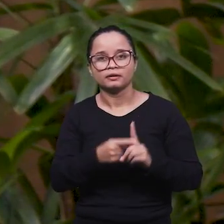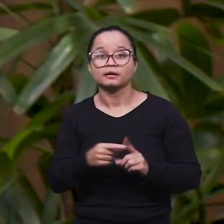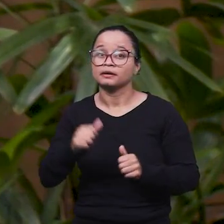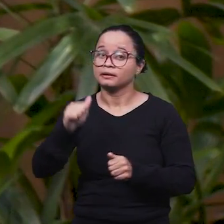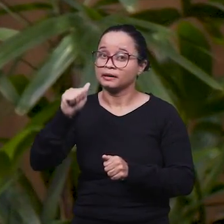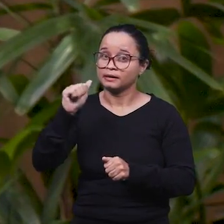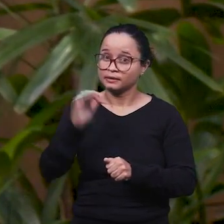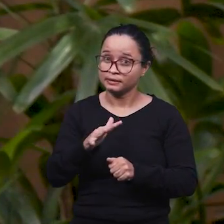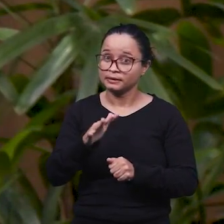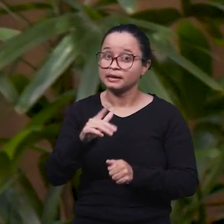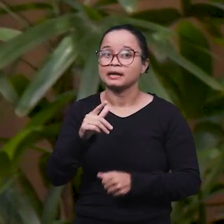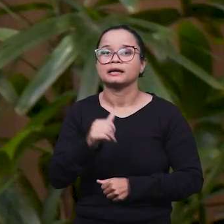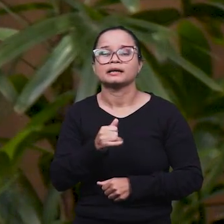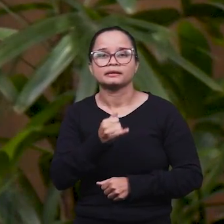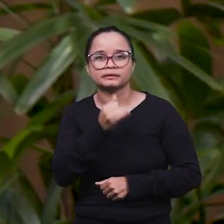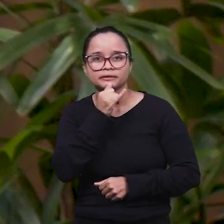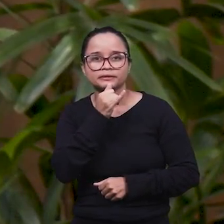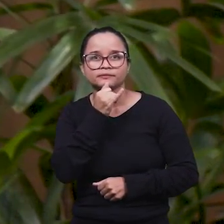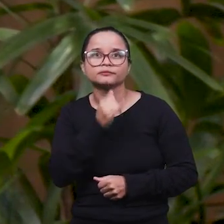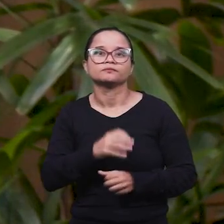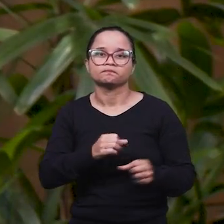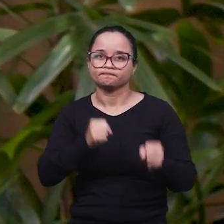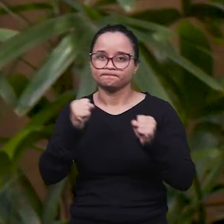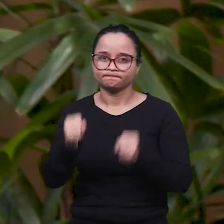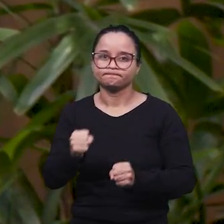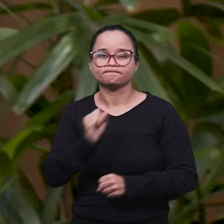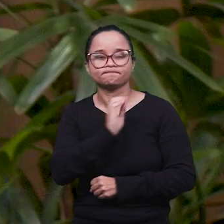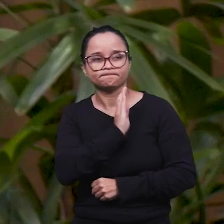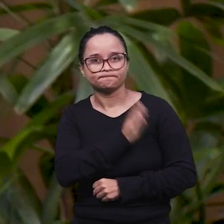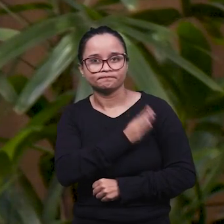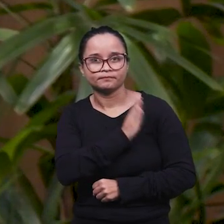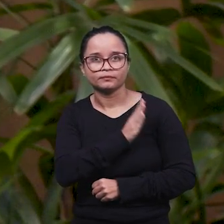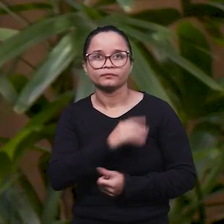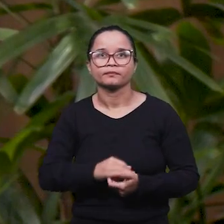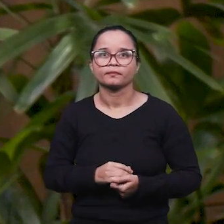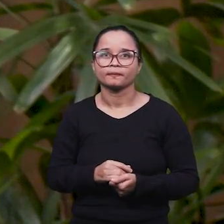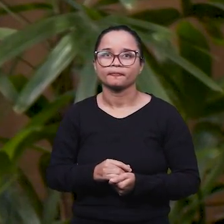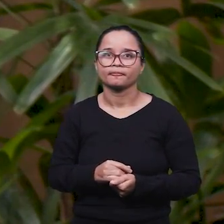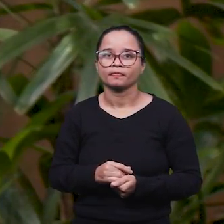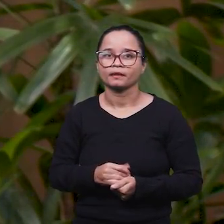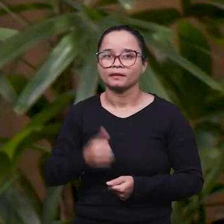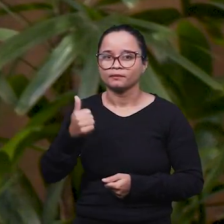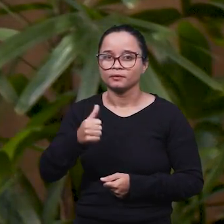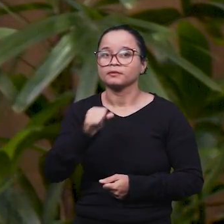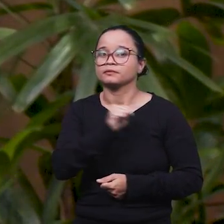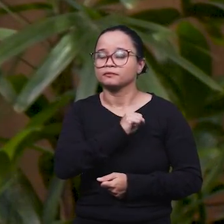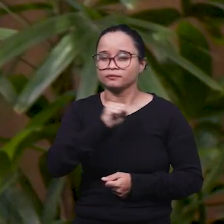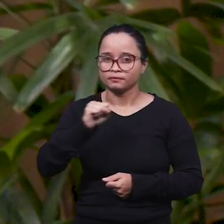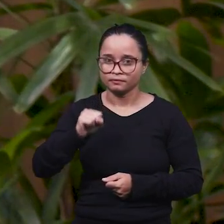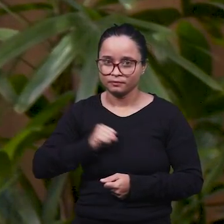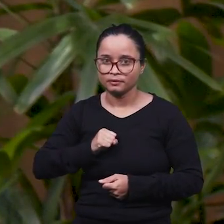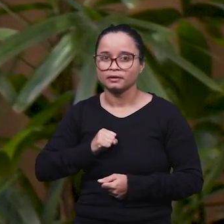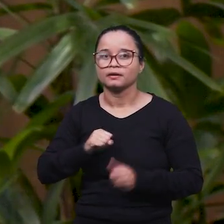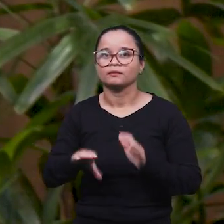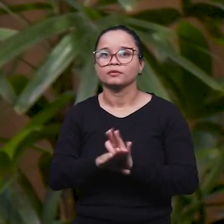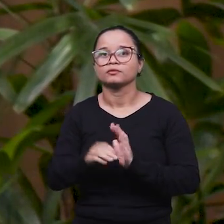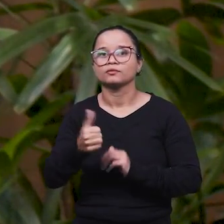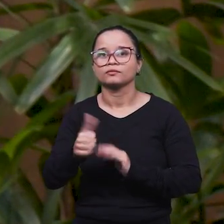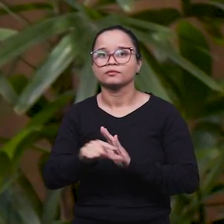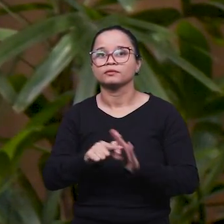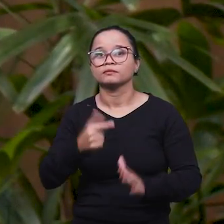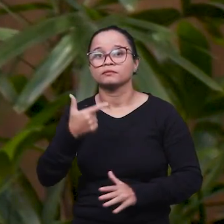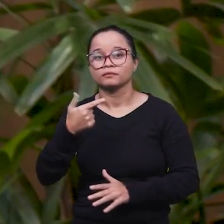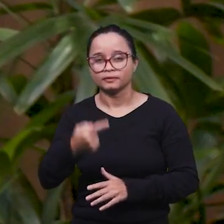muito, muito forte, né? Nos nossos corações. E lá em 1 Samuel 1:27 vai nos dizer, né, que